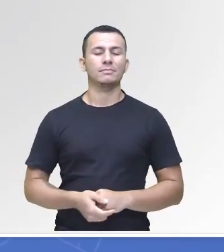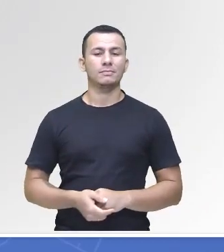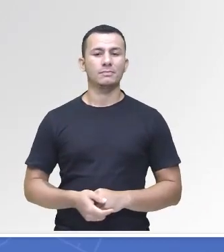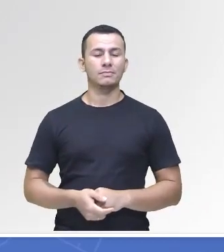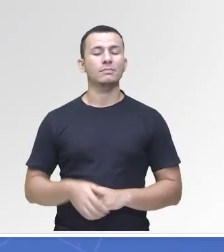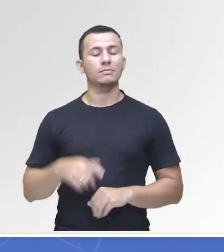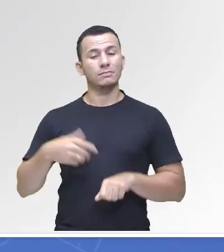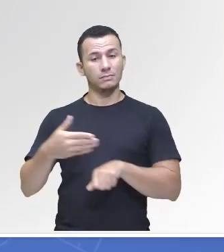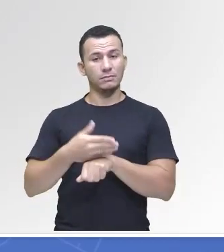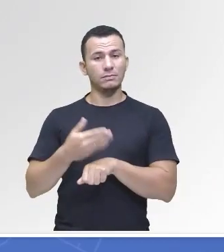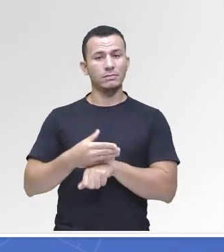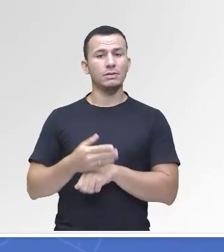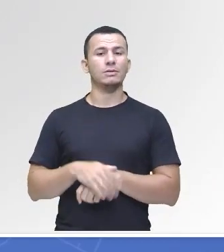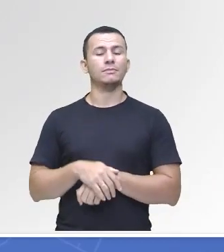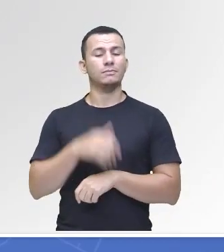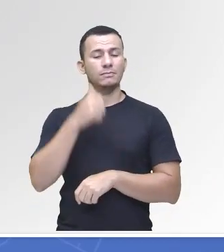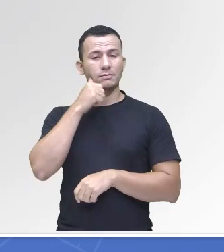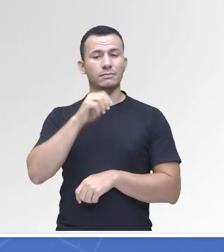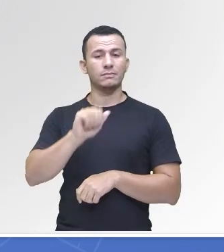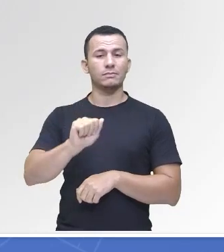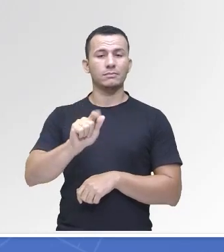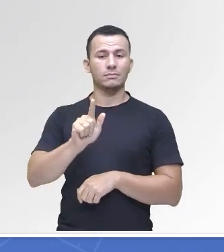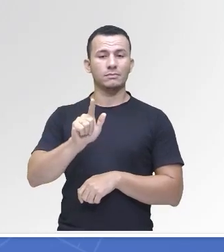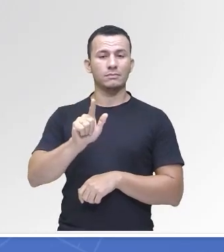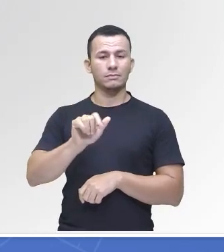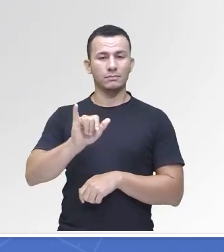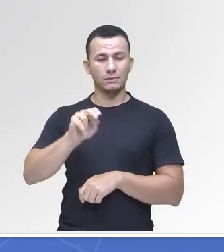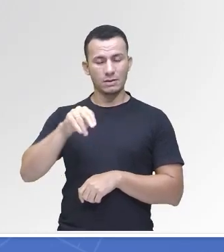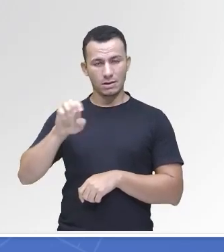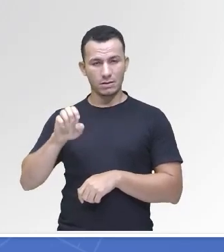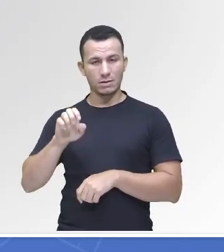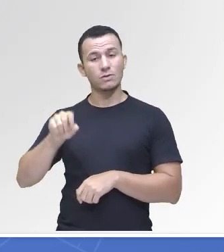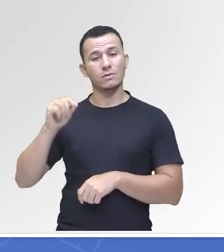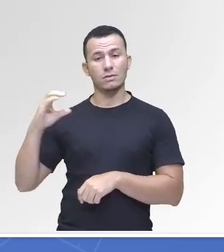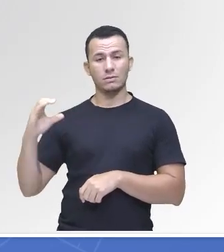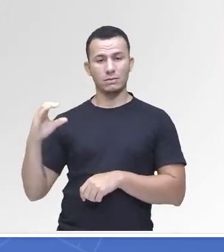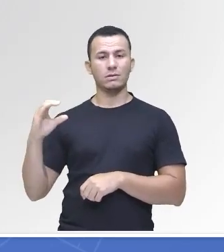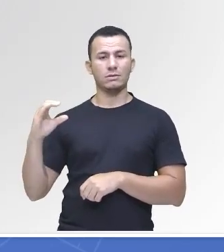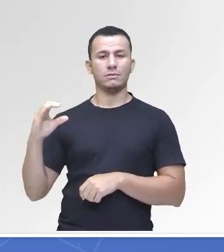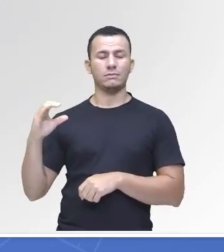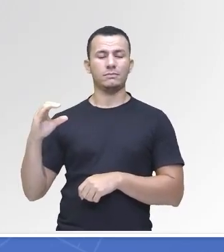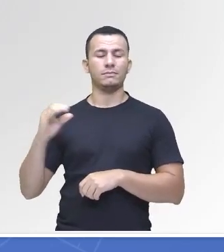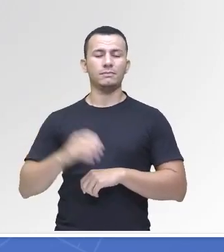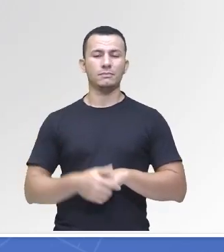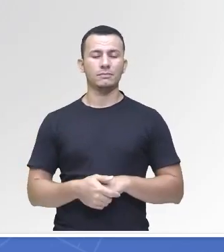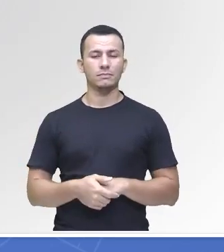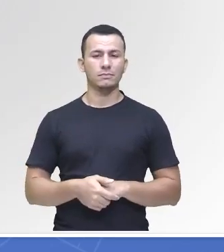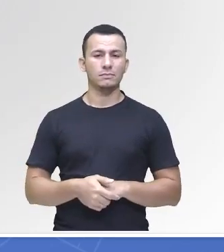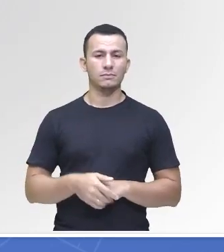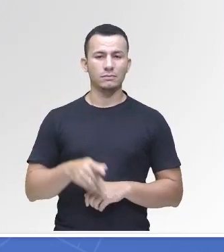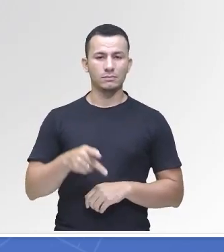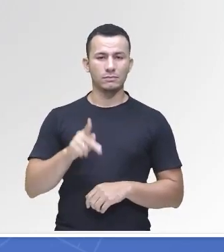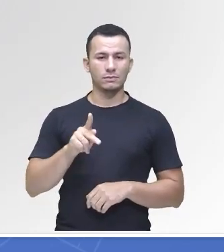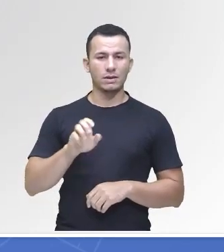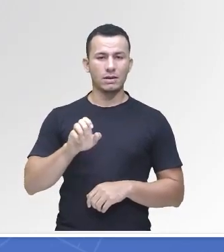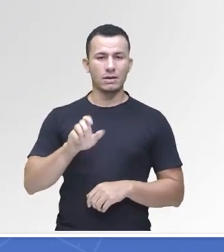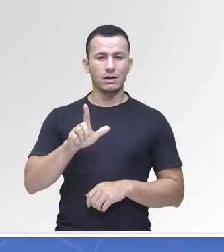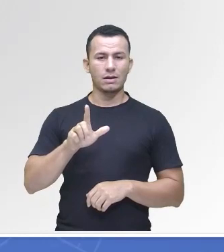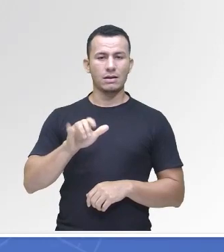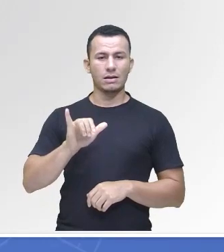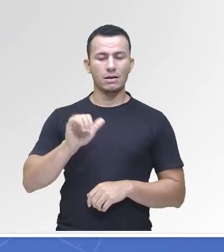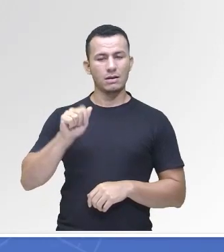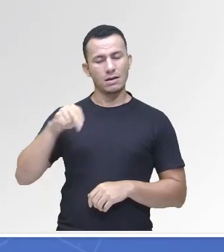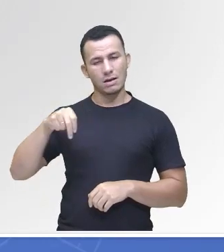tem aí a participação da Aline, que respondeu a alternativa C, né, para a questão 4. Keiliane,